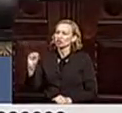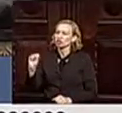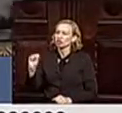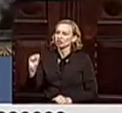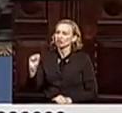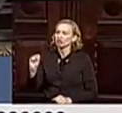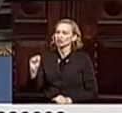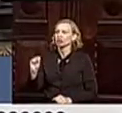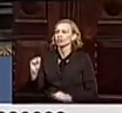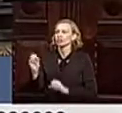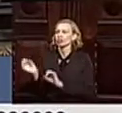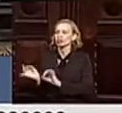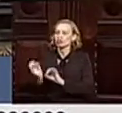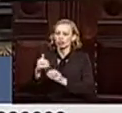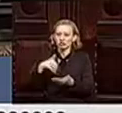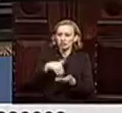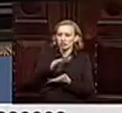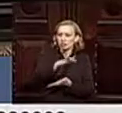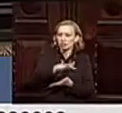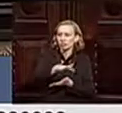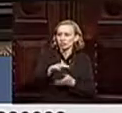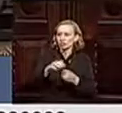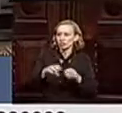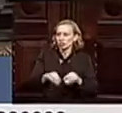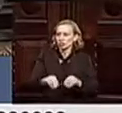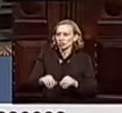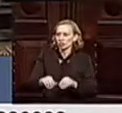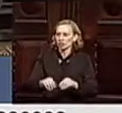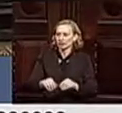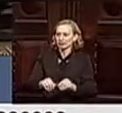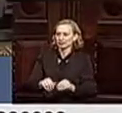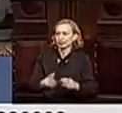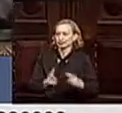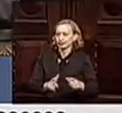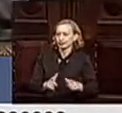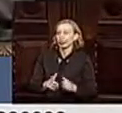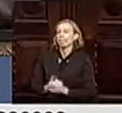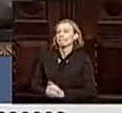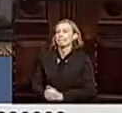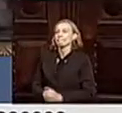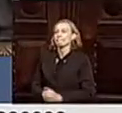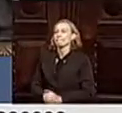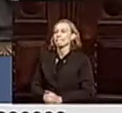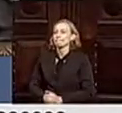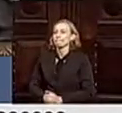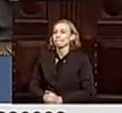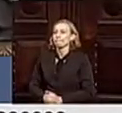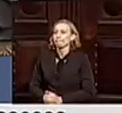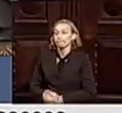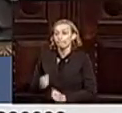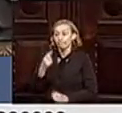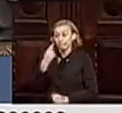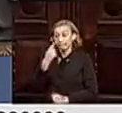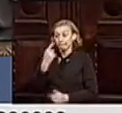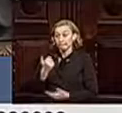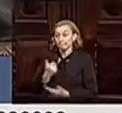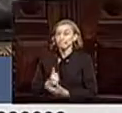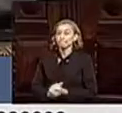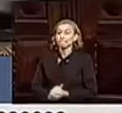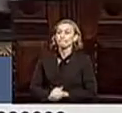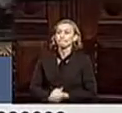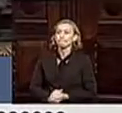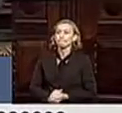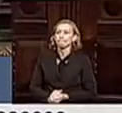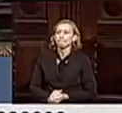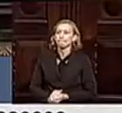a demandas do capital privado, que nada investiu naquele momento, naquela região. Portanto, o campo da agricultura familiar é um campo que